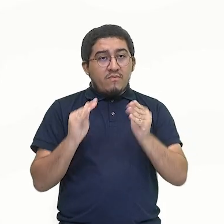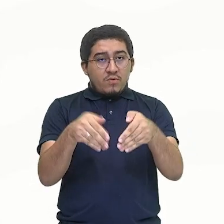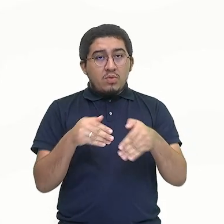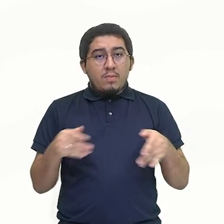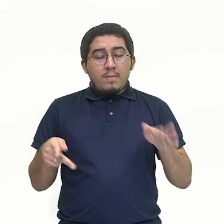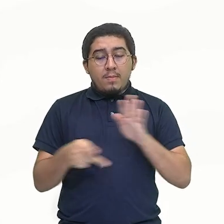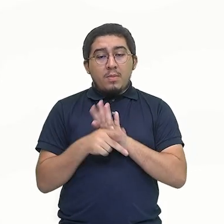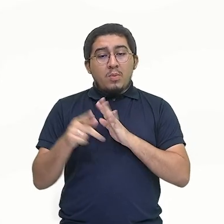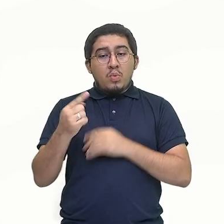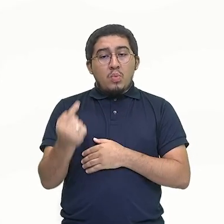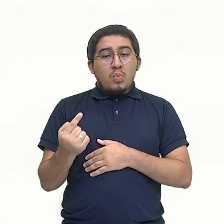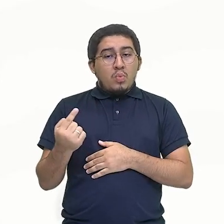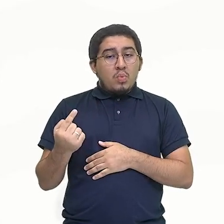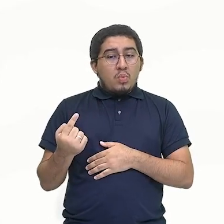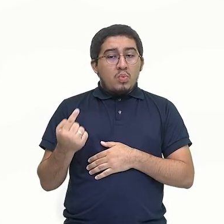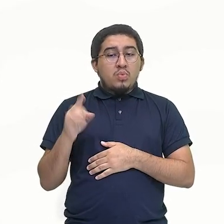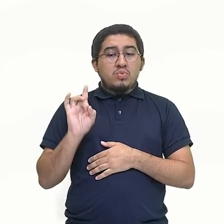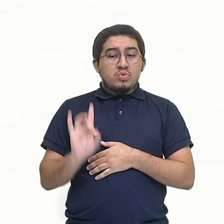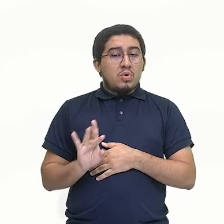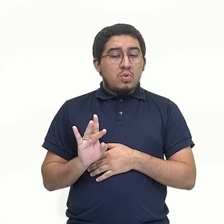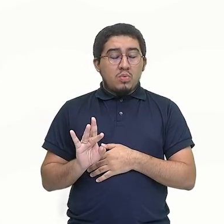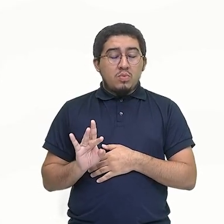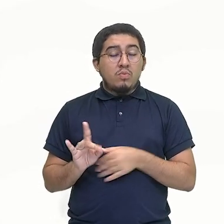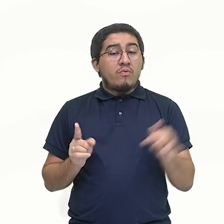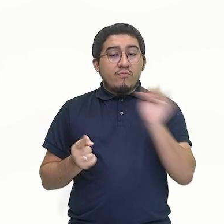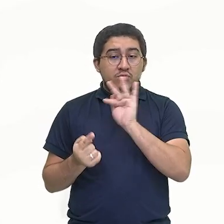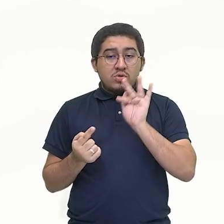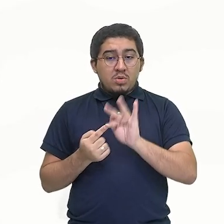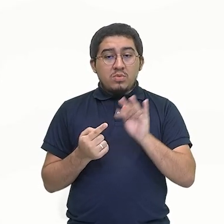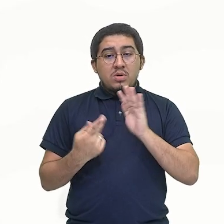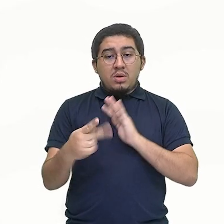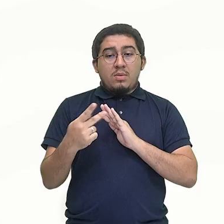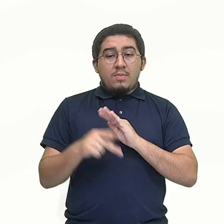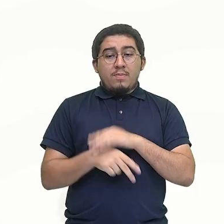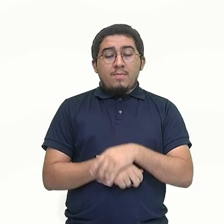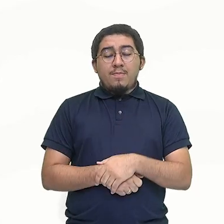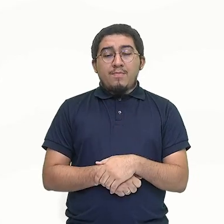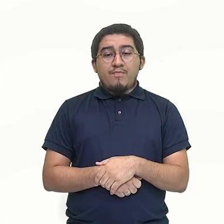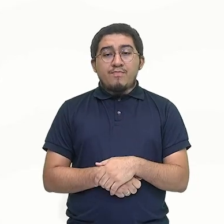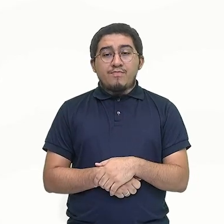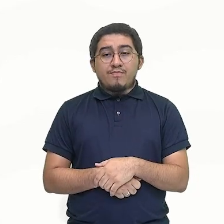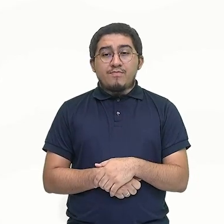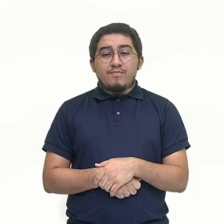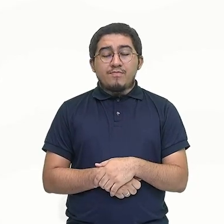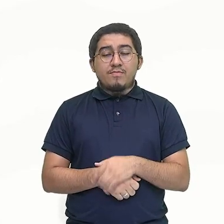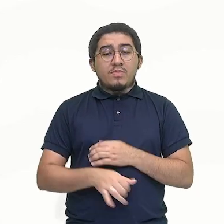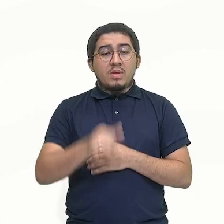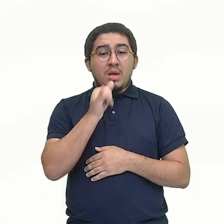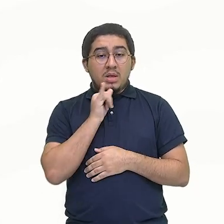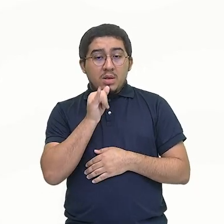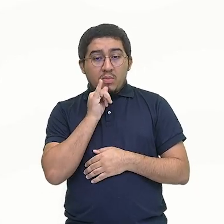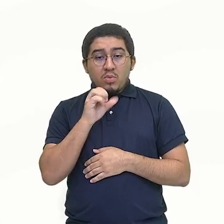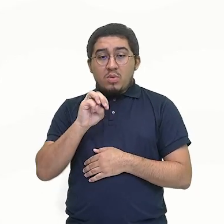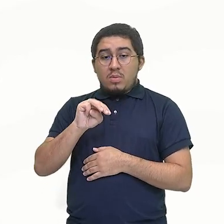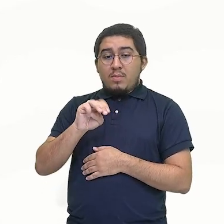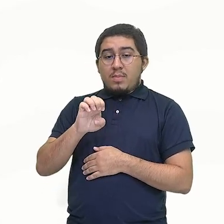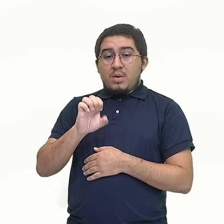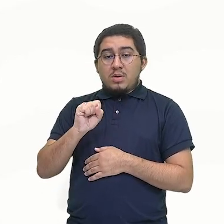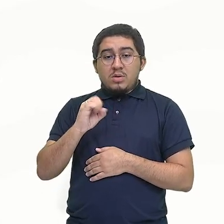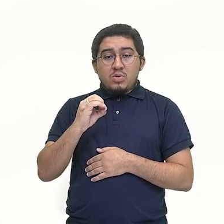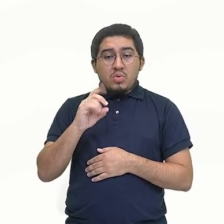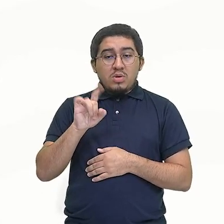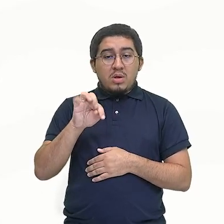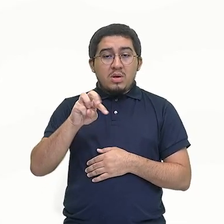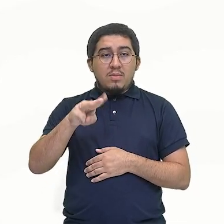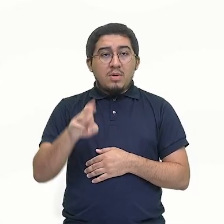tornam unipotentes, ou seja, exercendo uma função específica. As células da mesoderme podem se diferenciar em